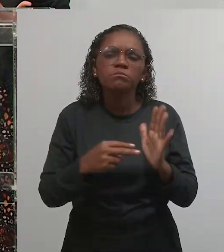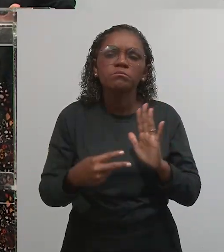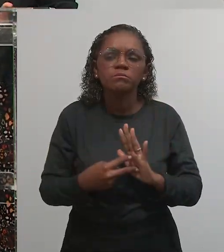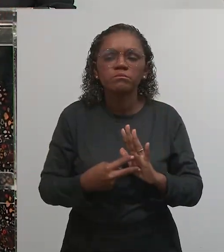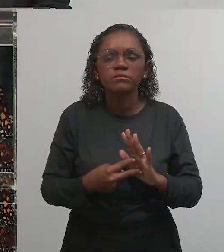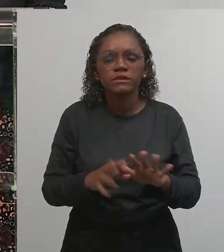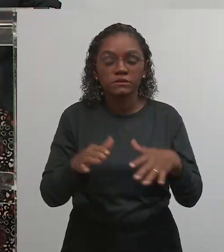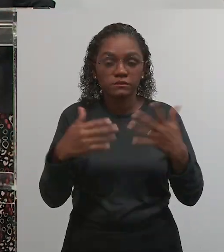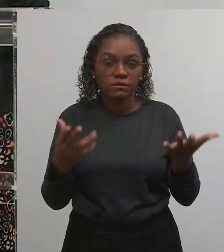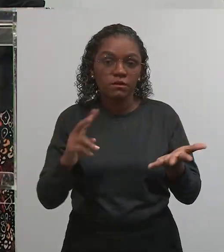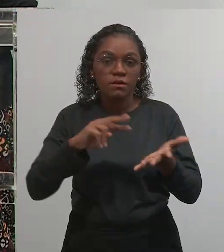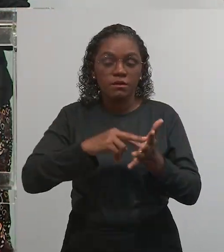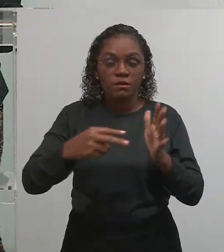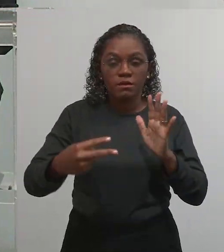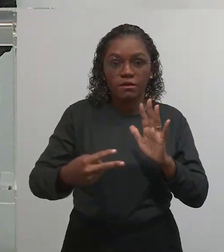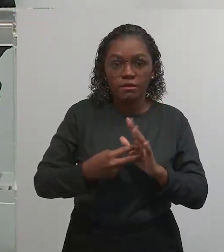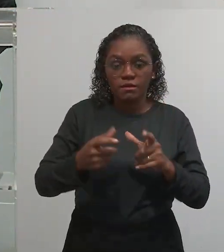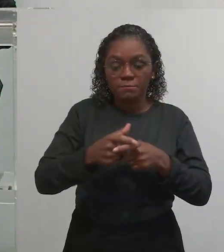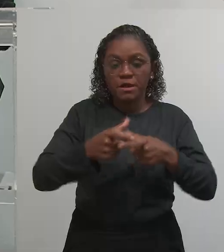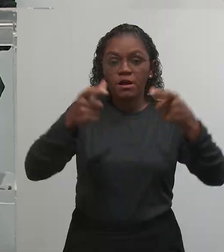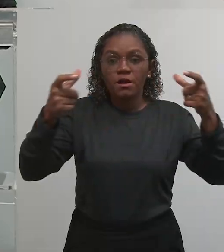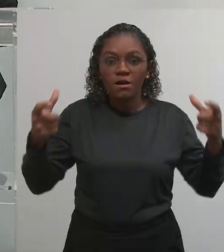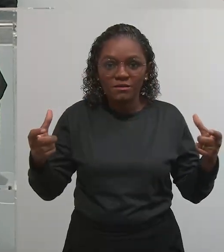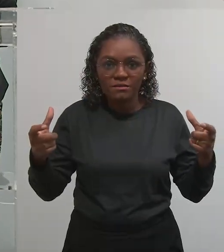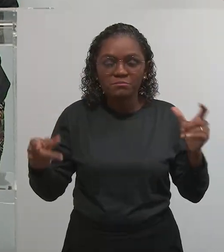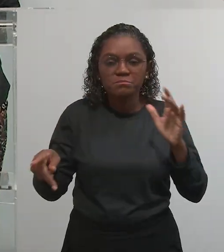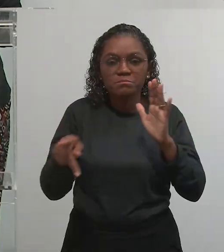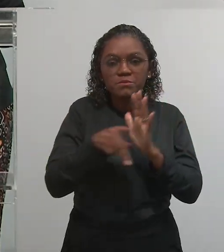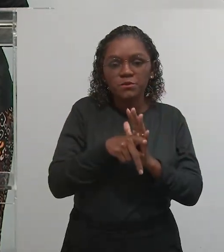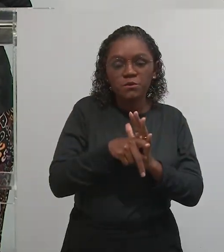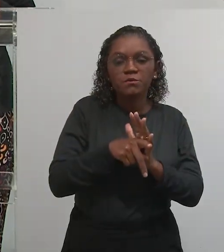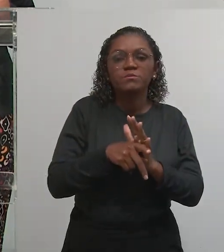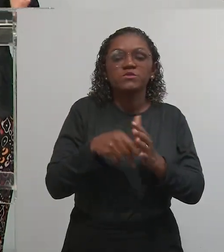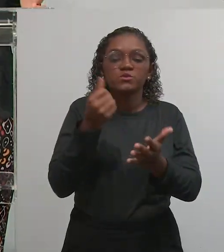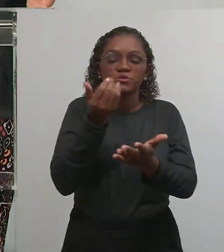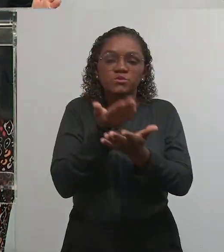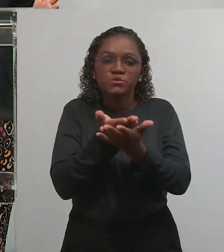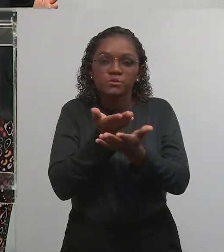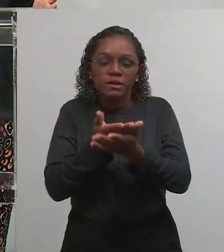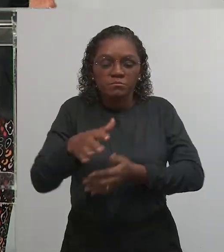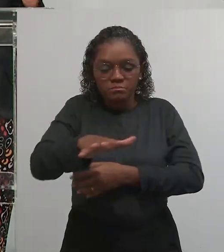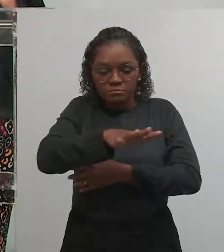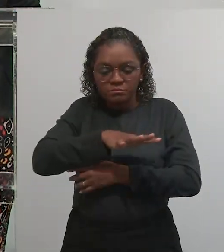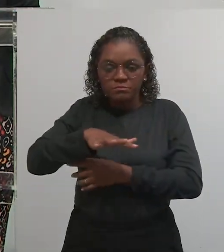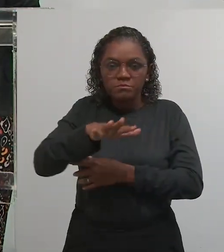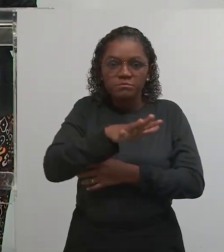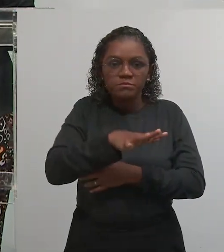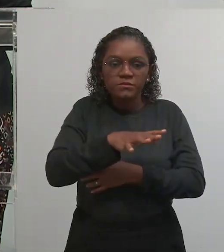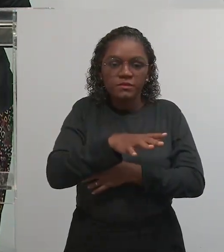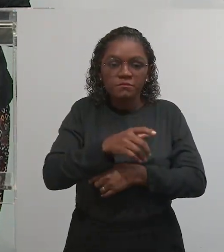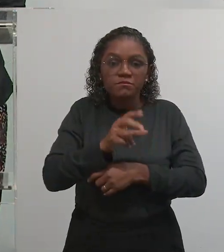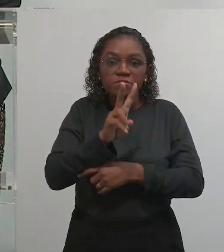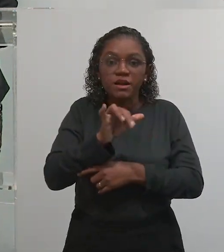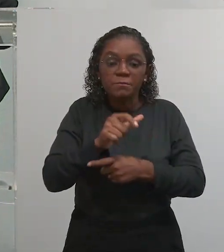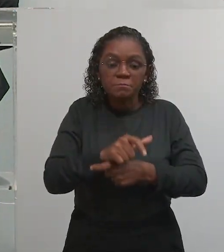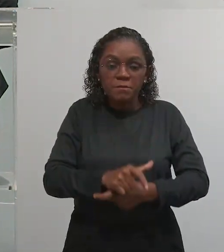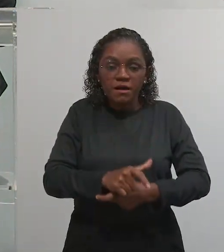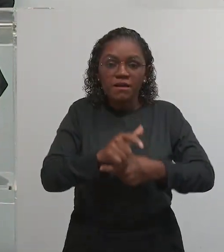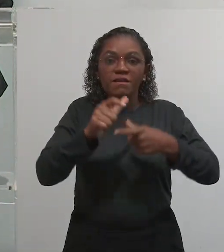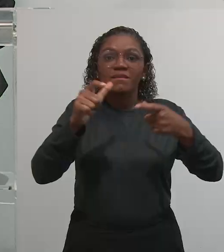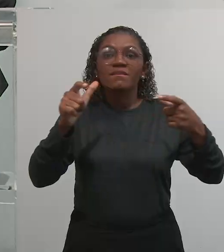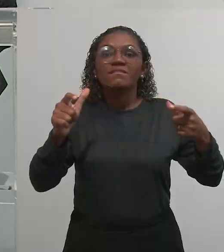vem para ancorar o estudo do próprio conhecimento de determinada área, ou seja, como